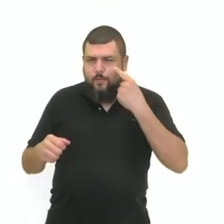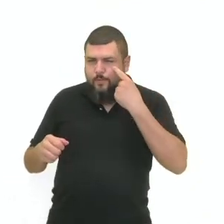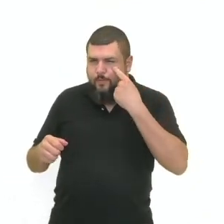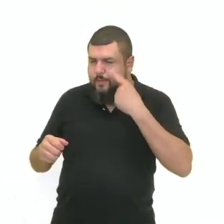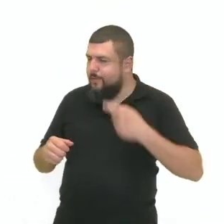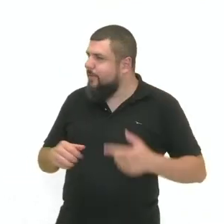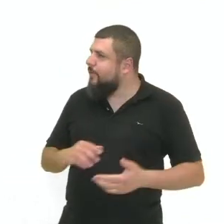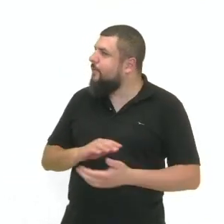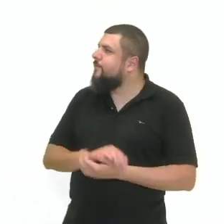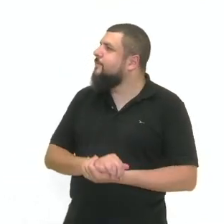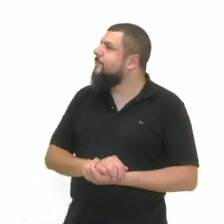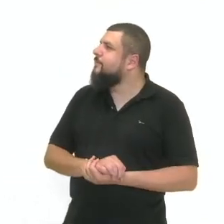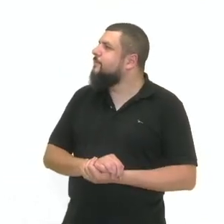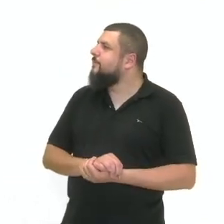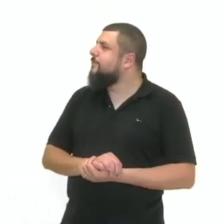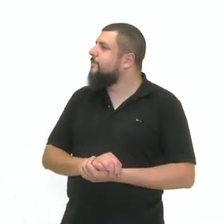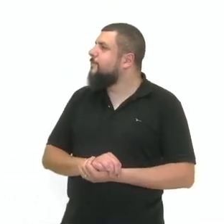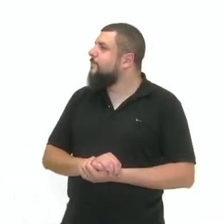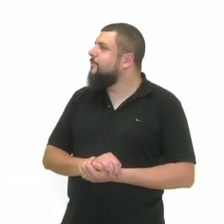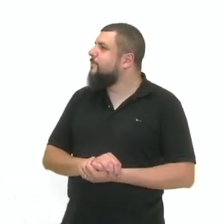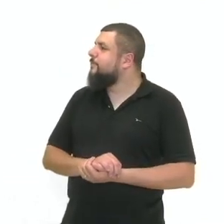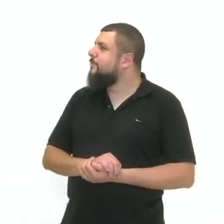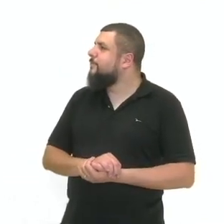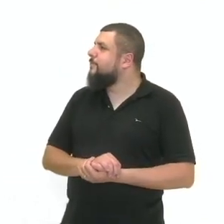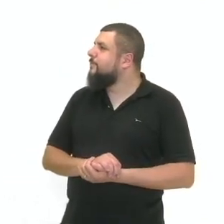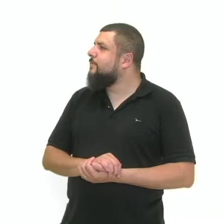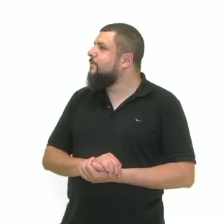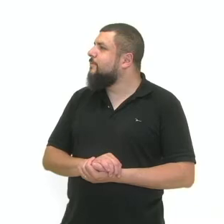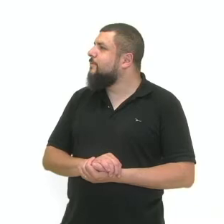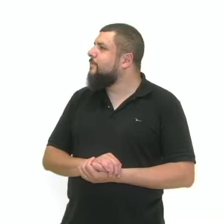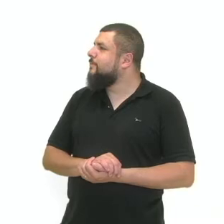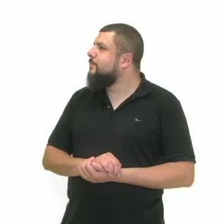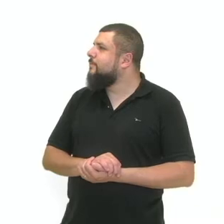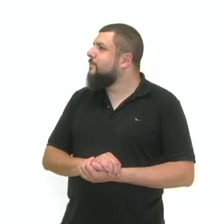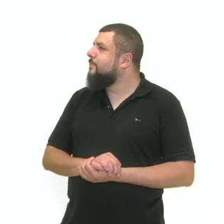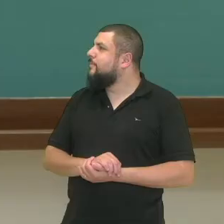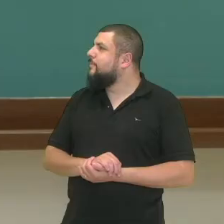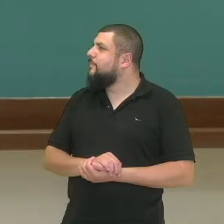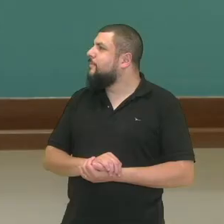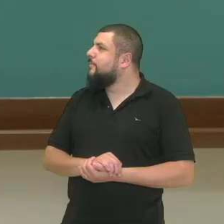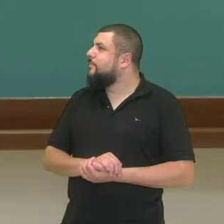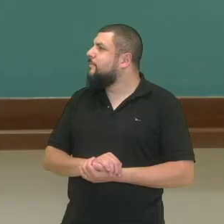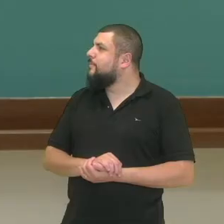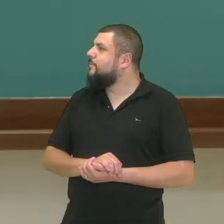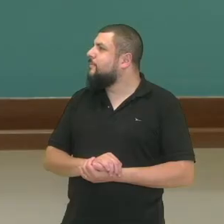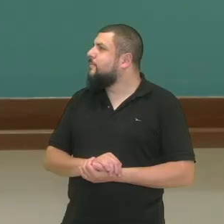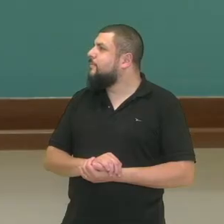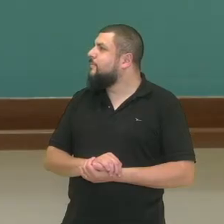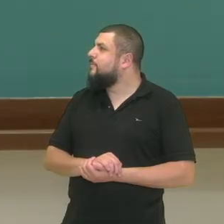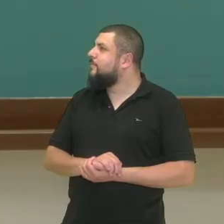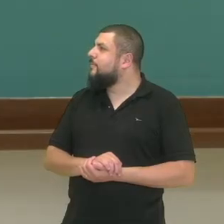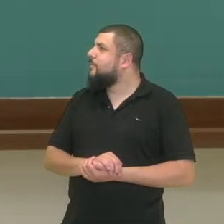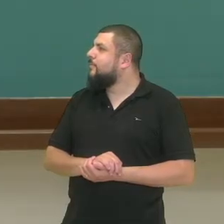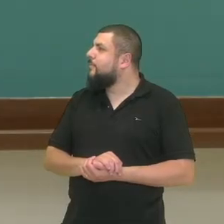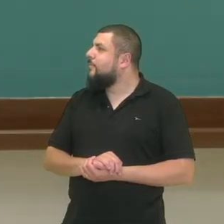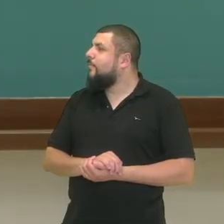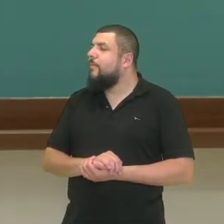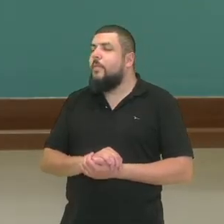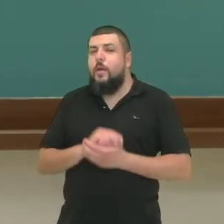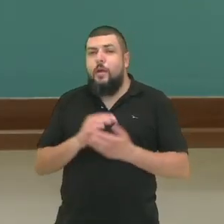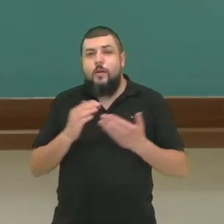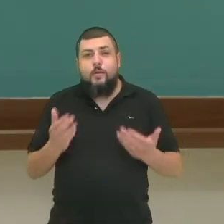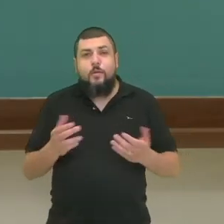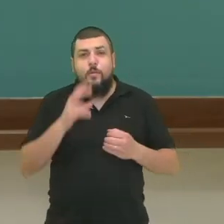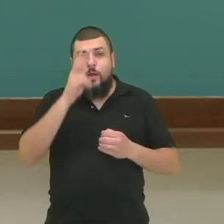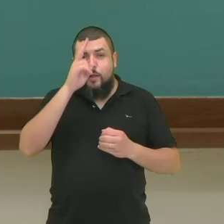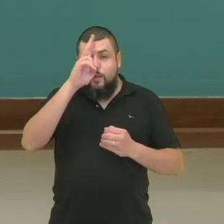ele seria o 115, o 15 e 1. Lembrando sempre que a minha linha e a minha coluna